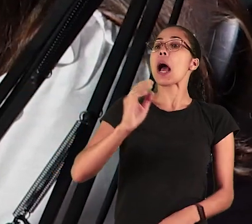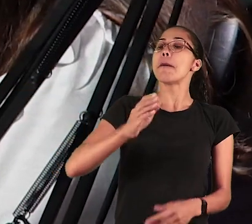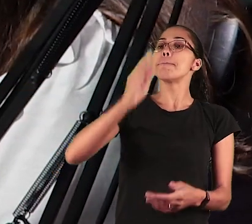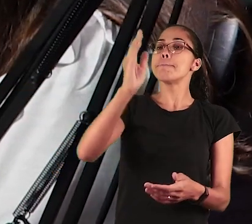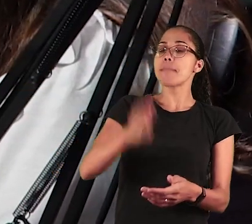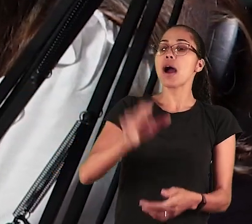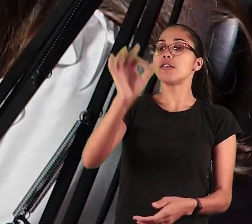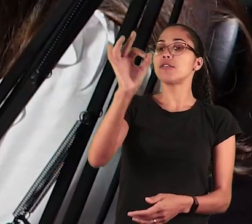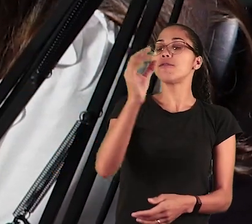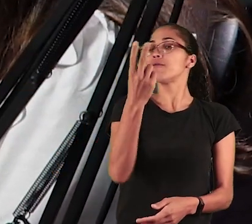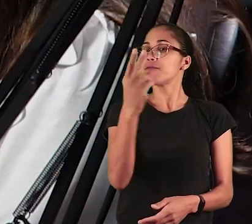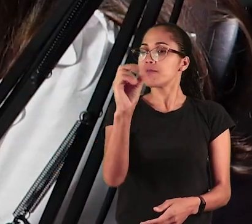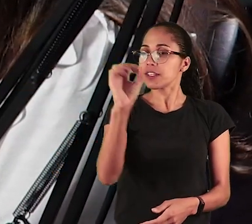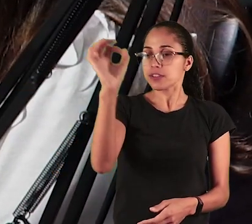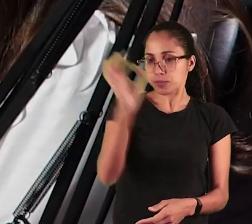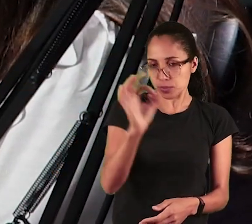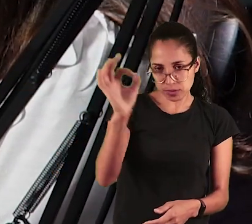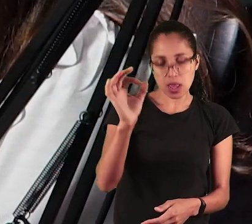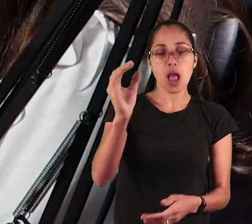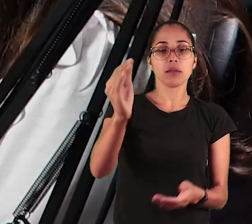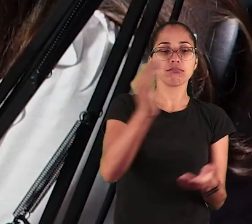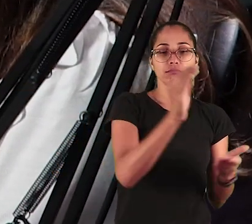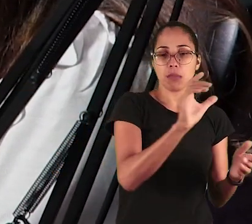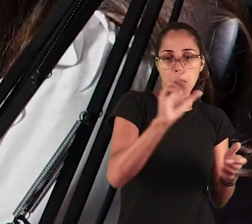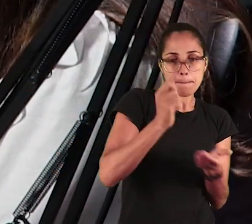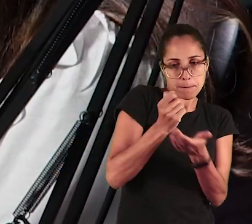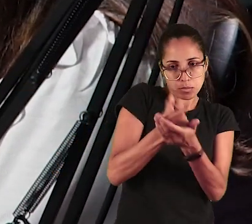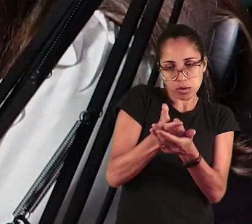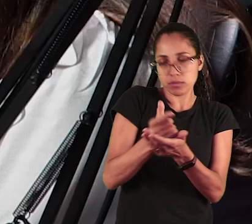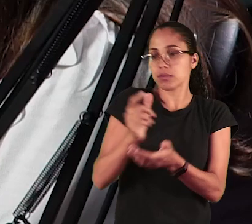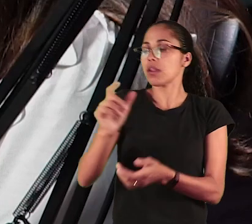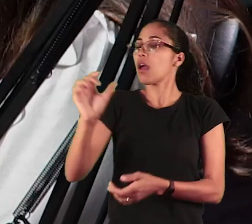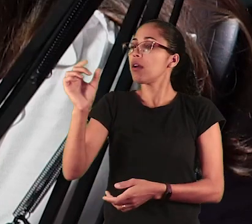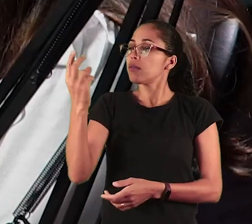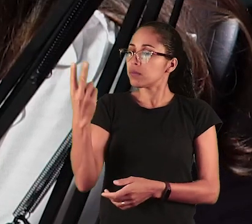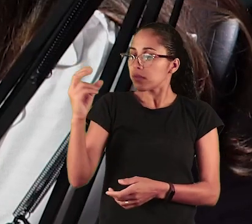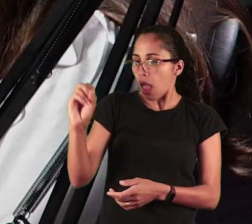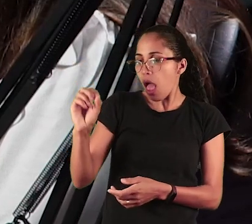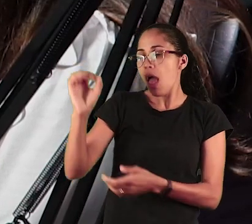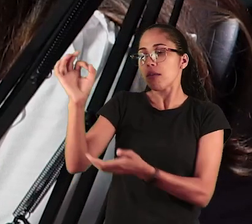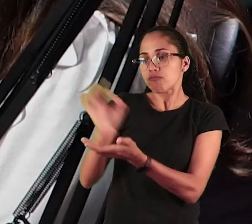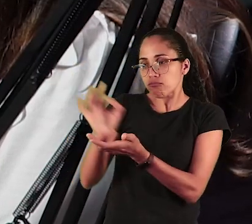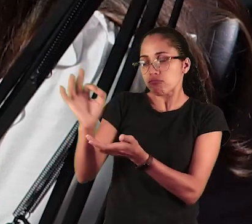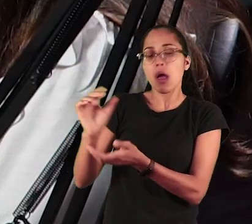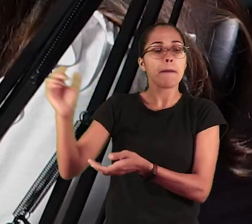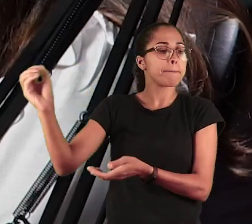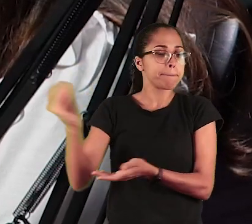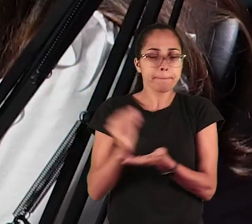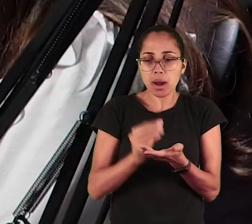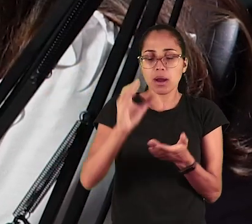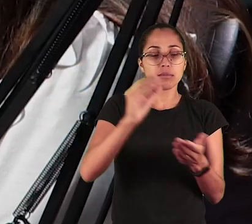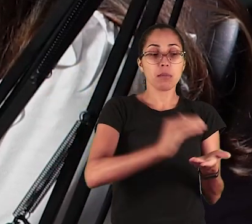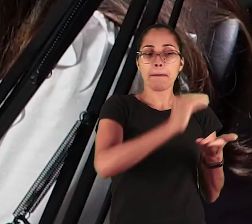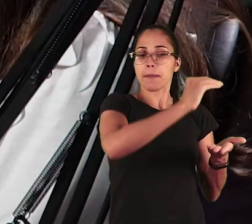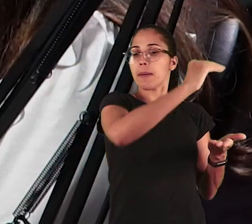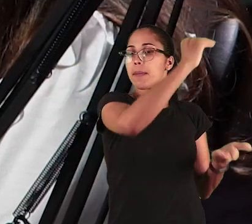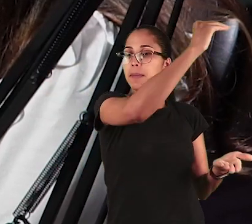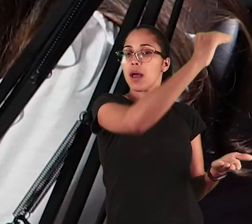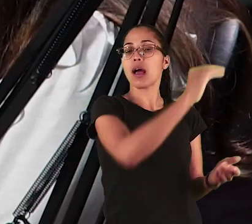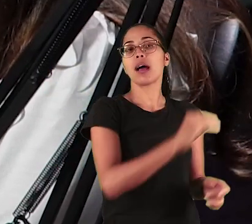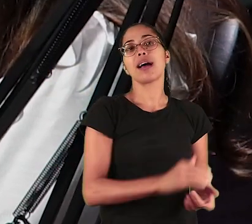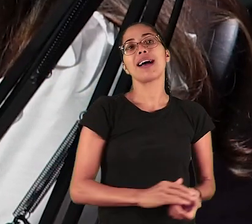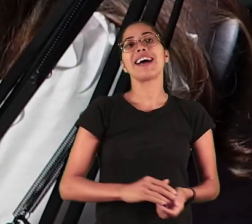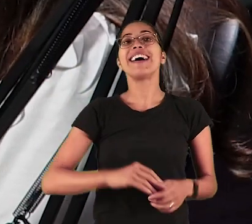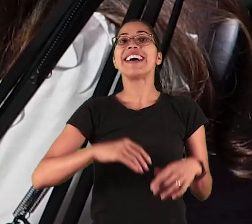assim que começou meu processo de mudança de carreira né a gente tinha uma participação muito grande na Areias e quando você tem uma participação